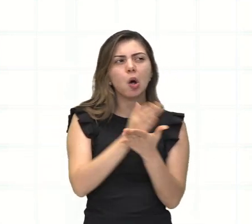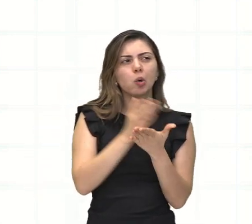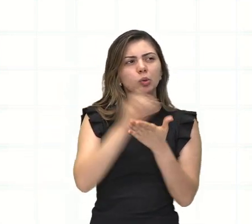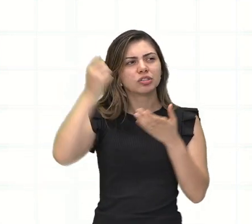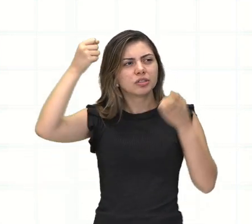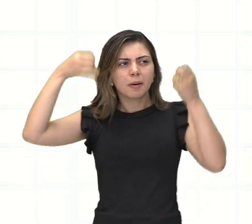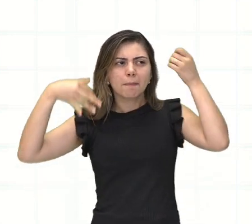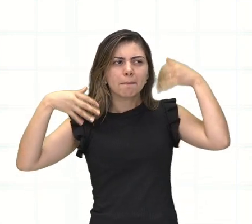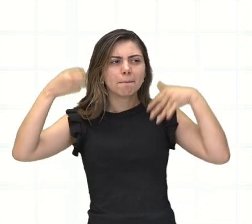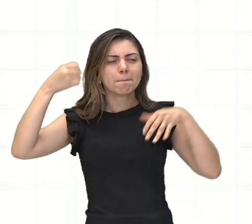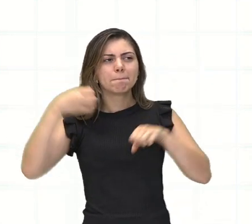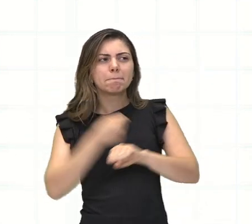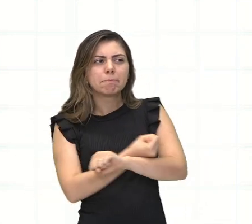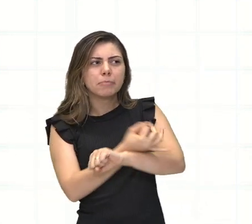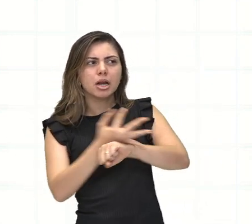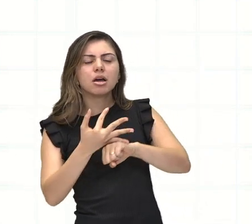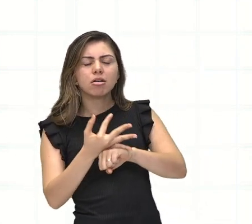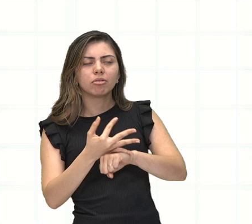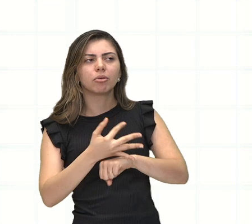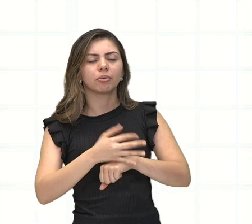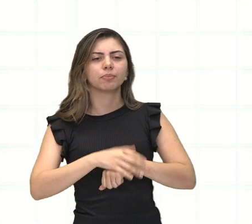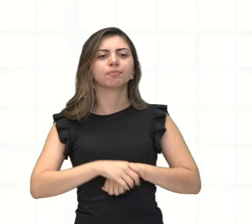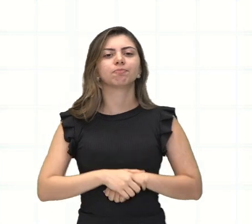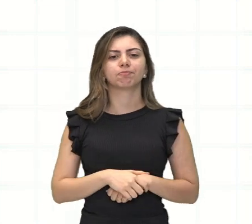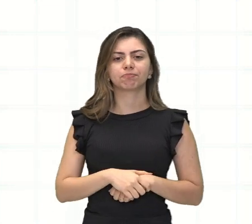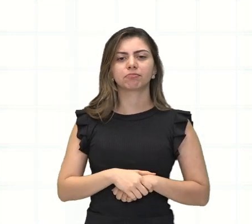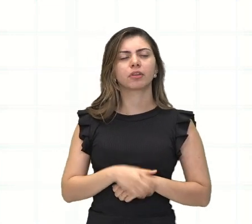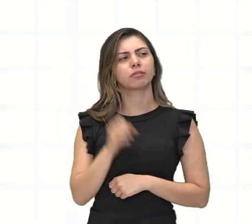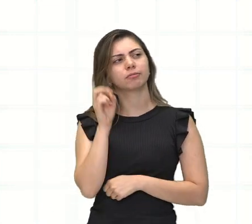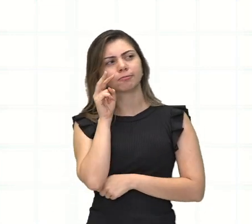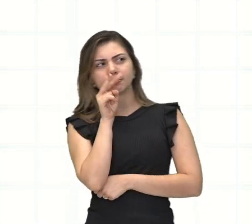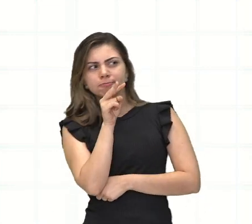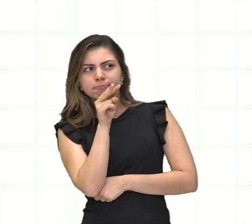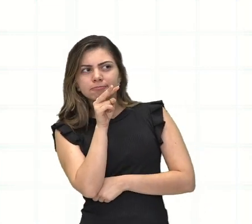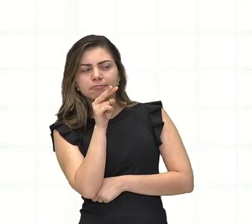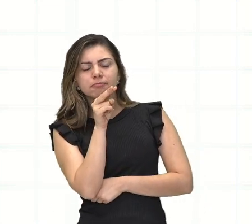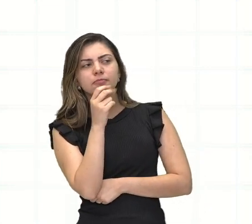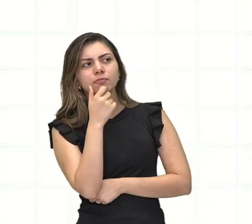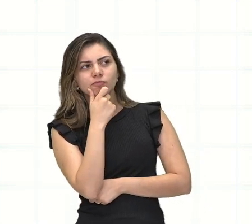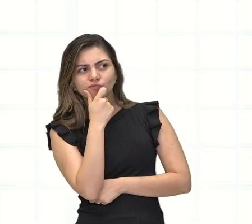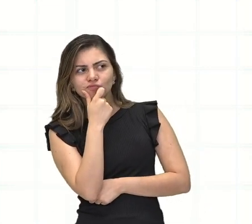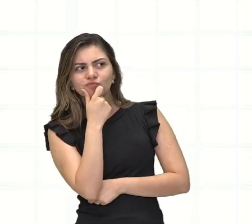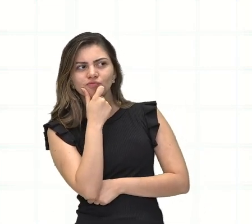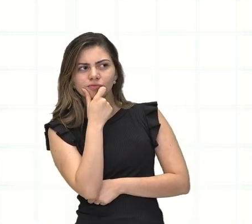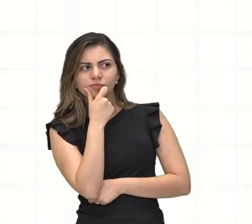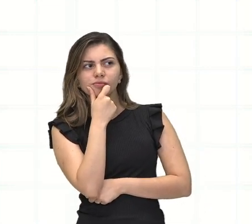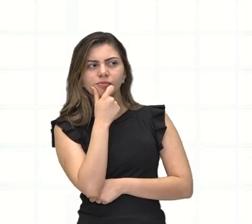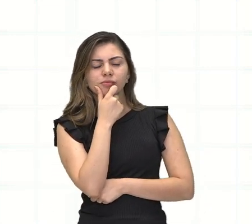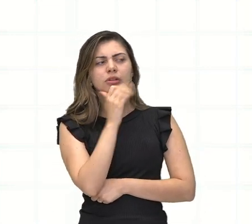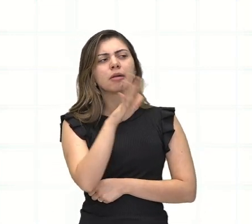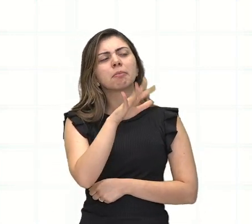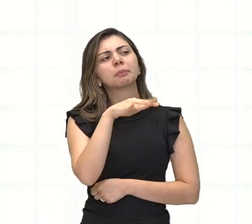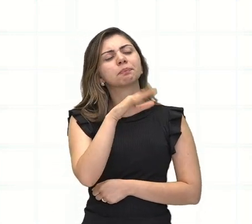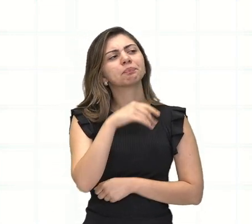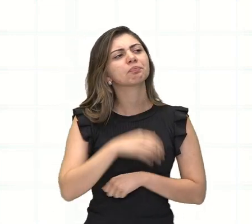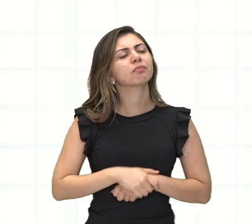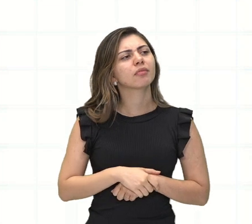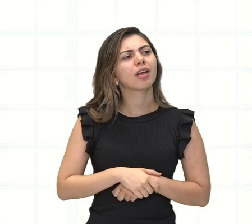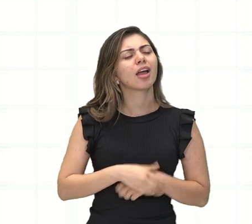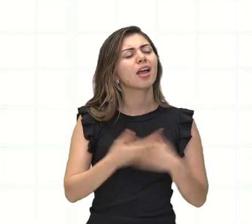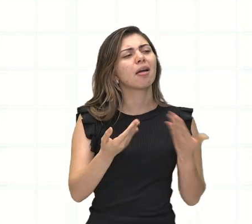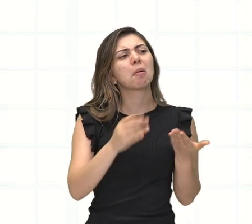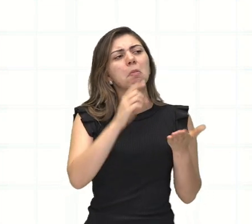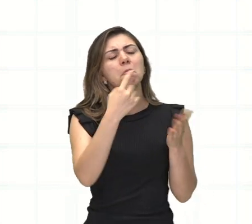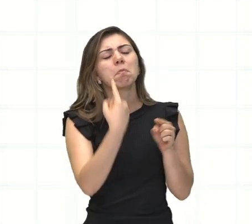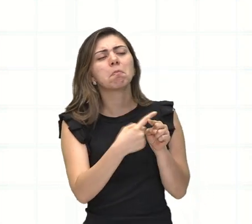cabeleira escura. Olhou para sua mãe e lhe perguntou: por que